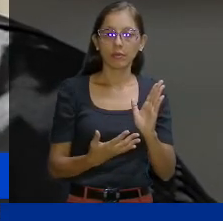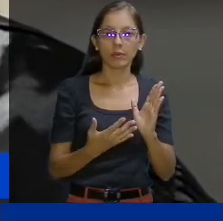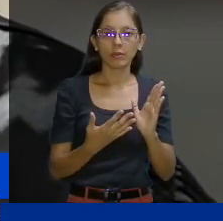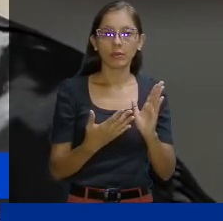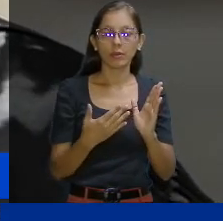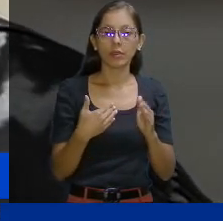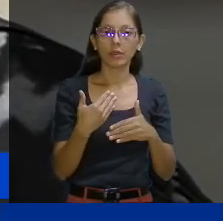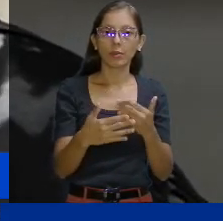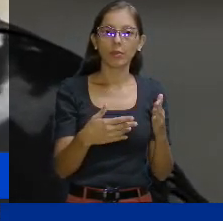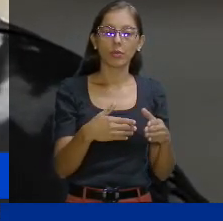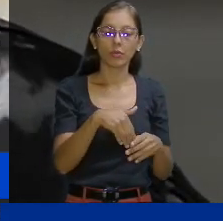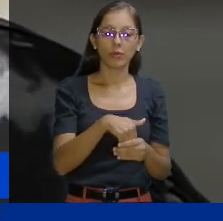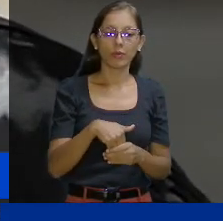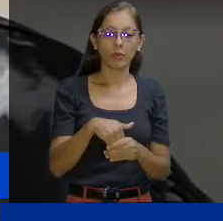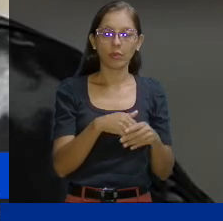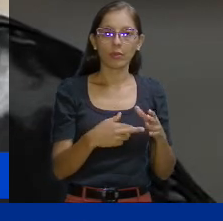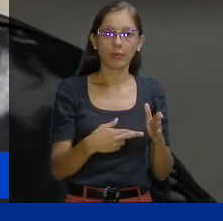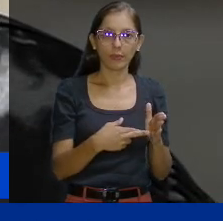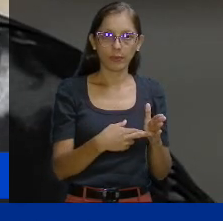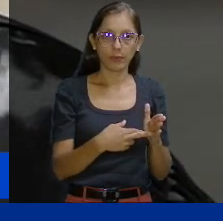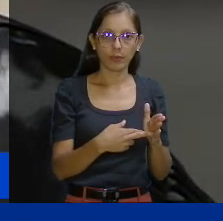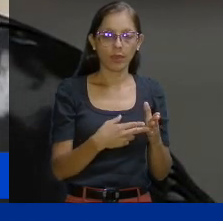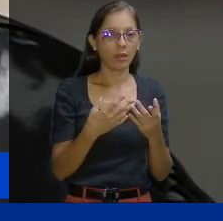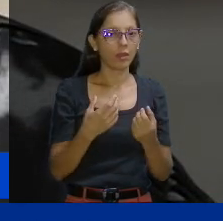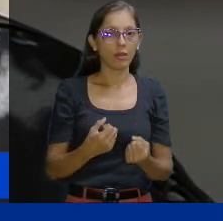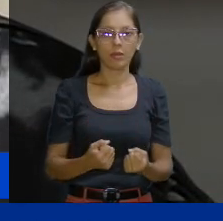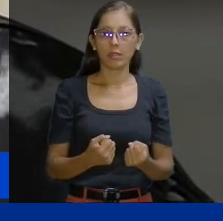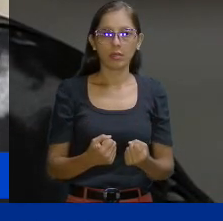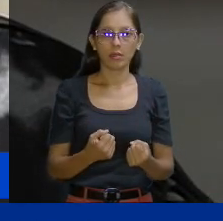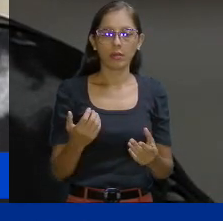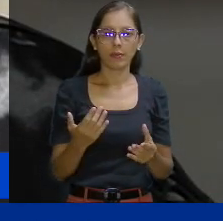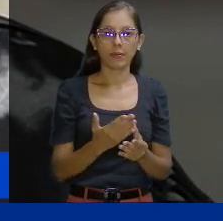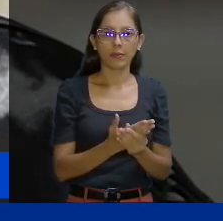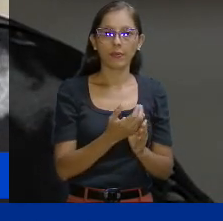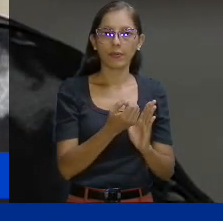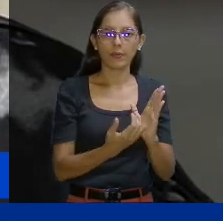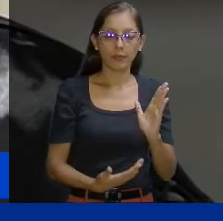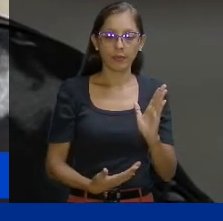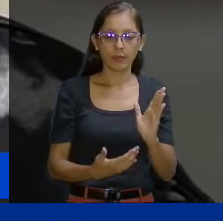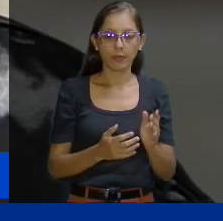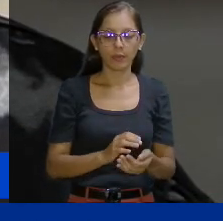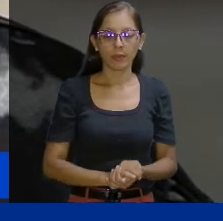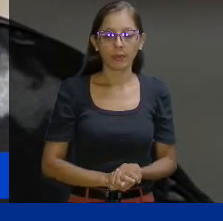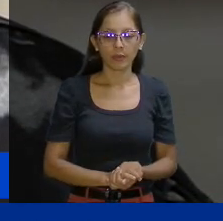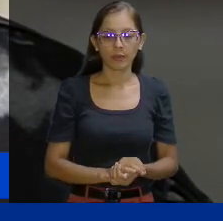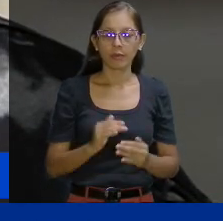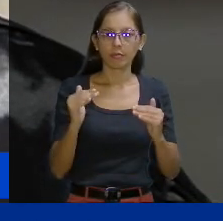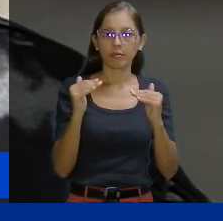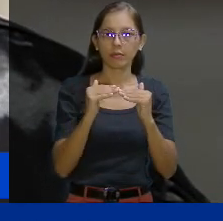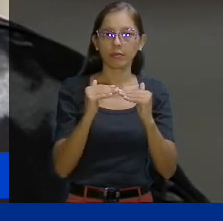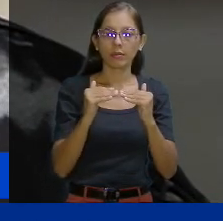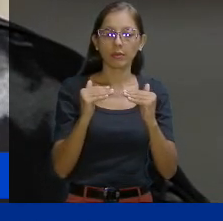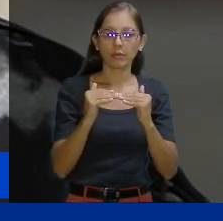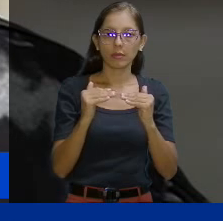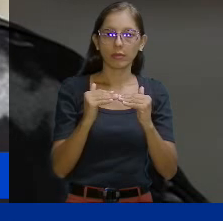relator, rejeitando os embargos, no que foi acompanhado pelo